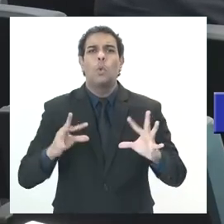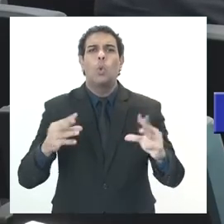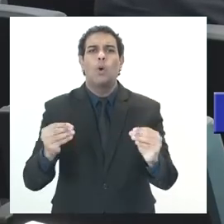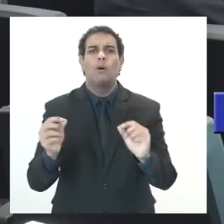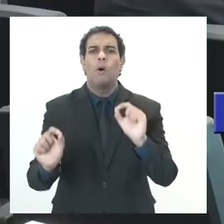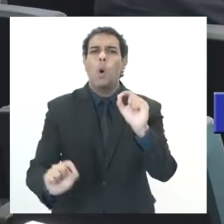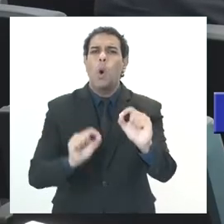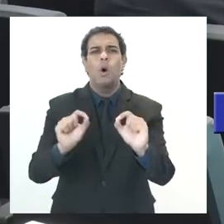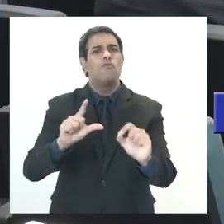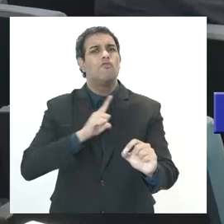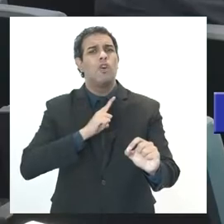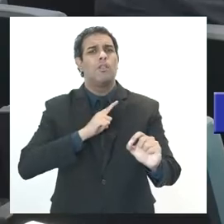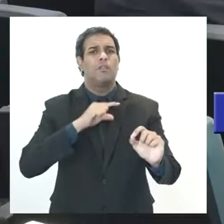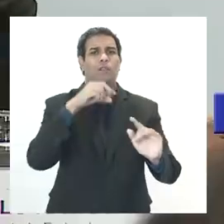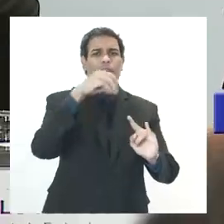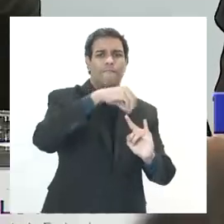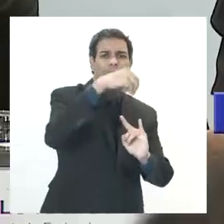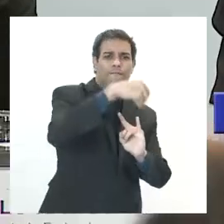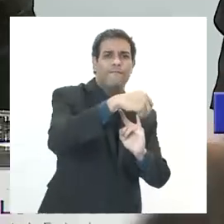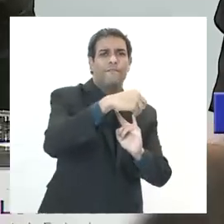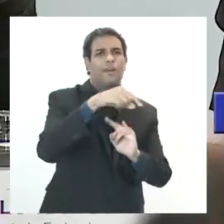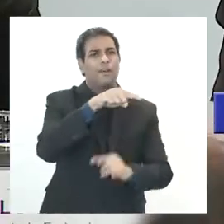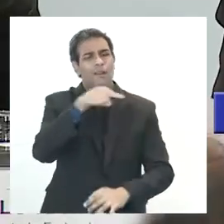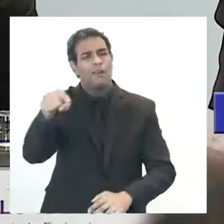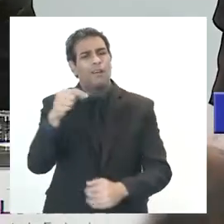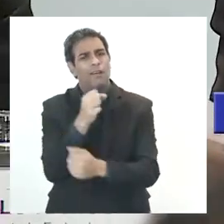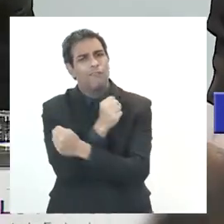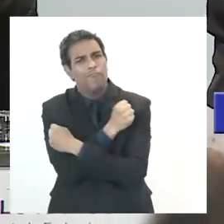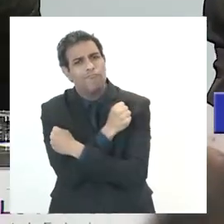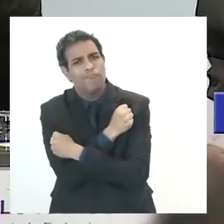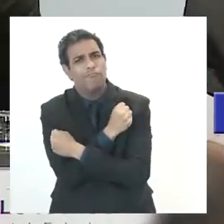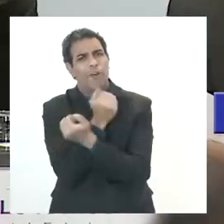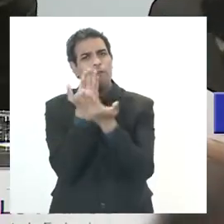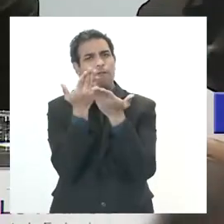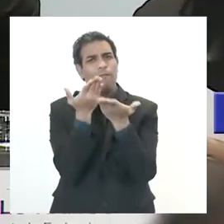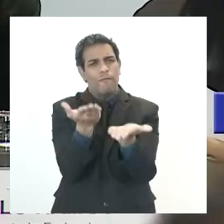quantos medicamento eu quero mandar um abraço